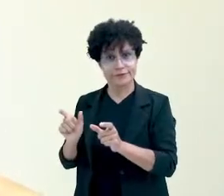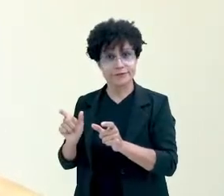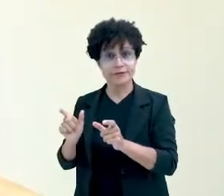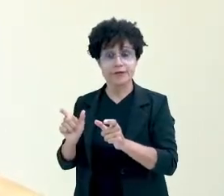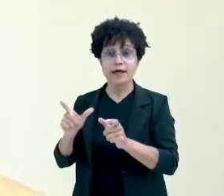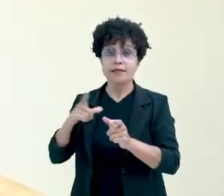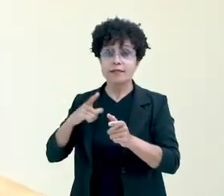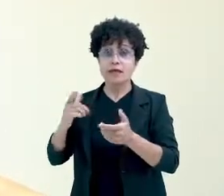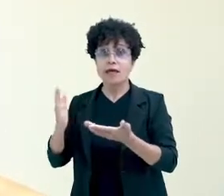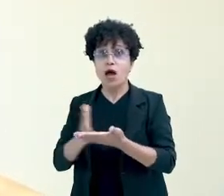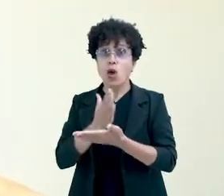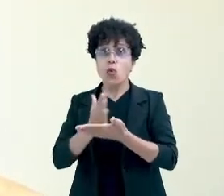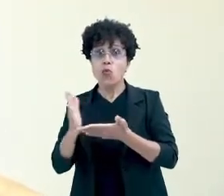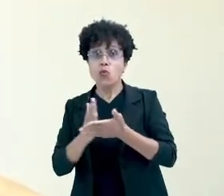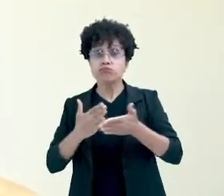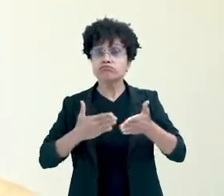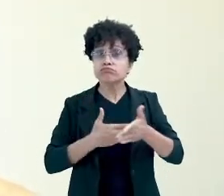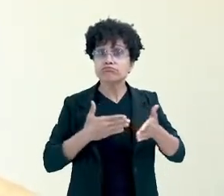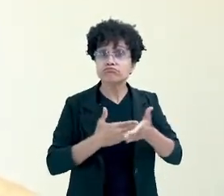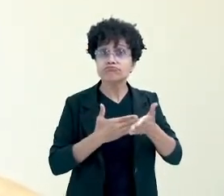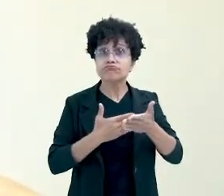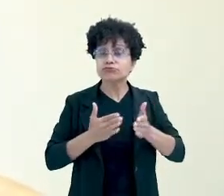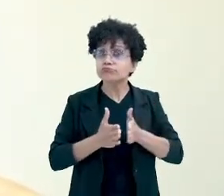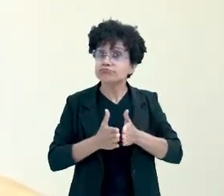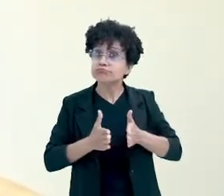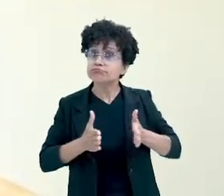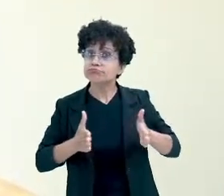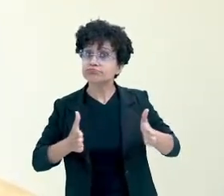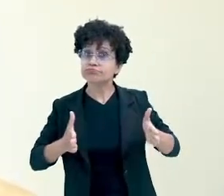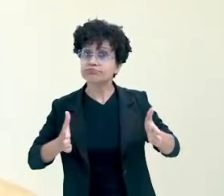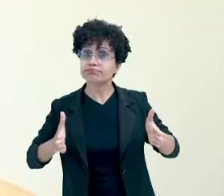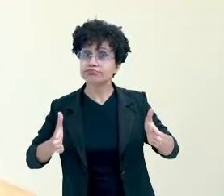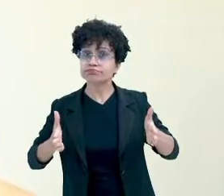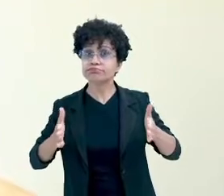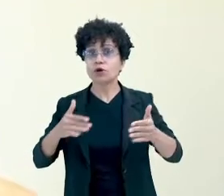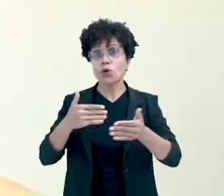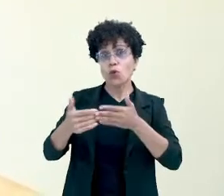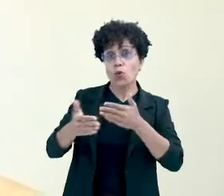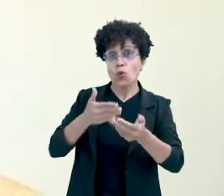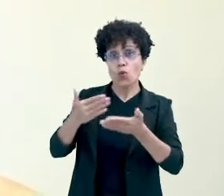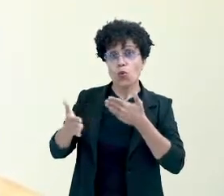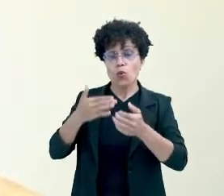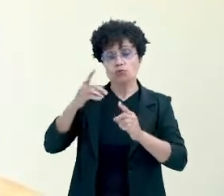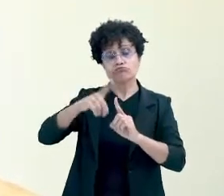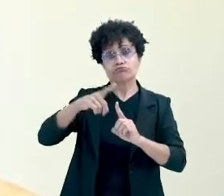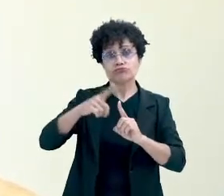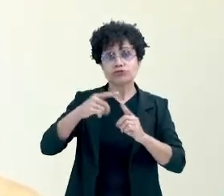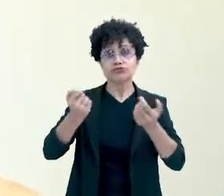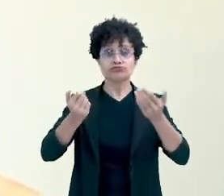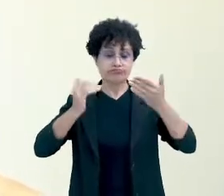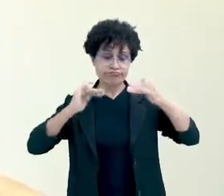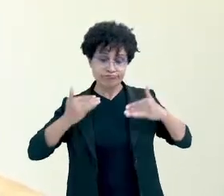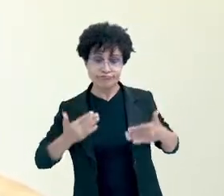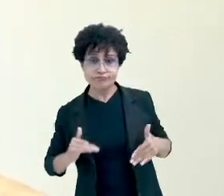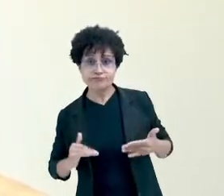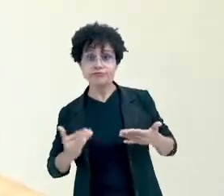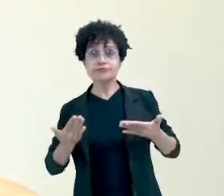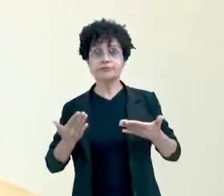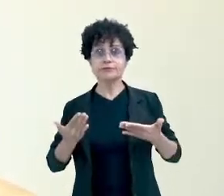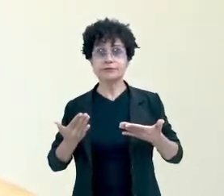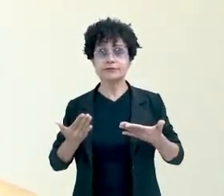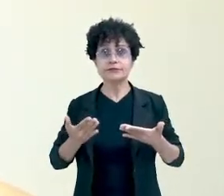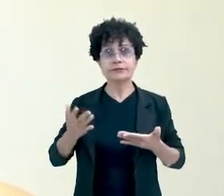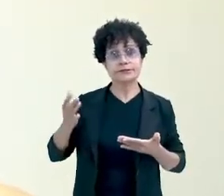que possuem algum impedimento. Um impedimento de longo prazo, seja ele de ordem física,